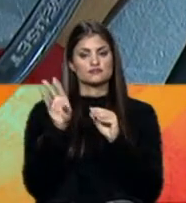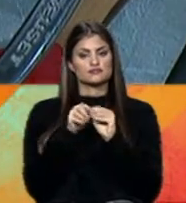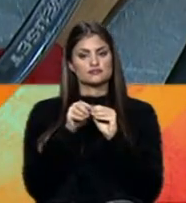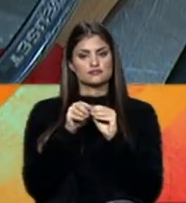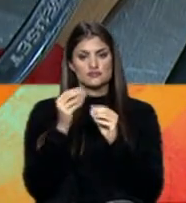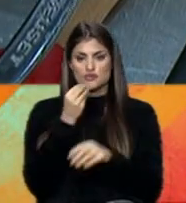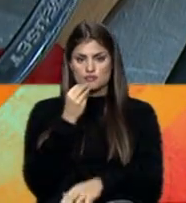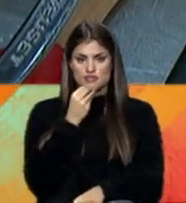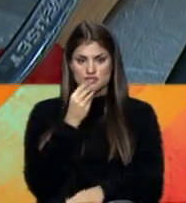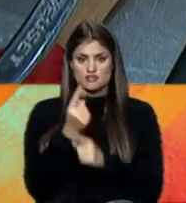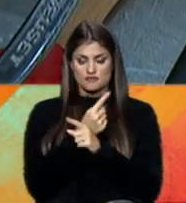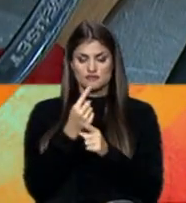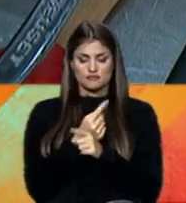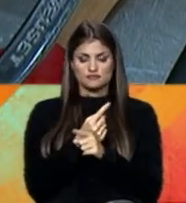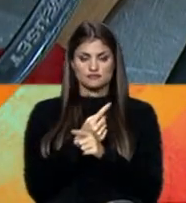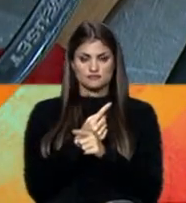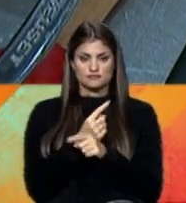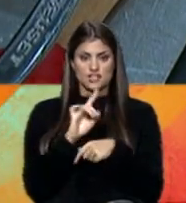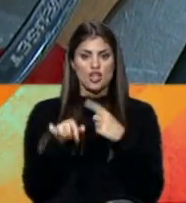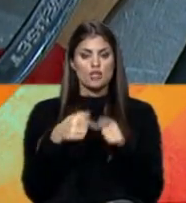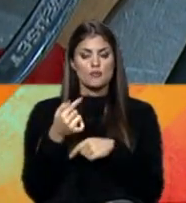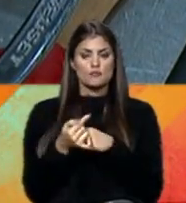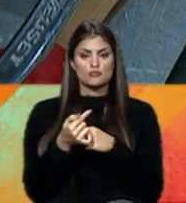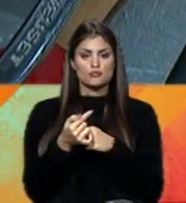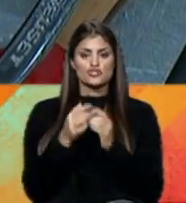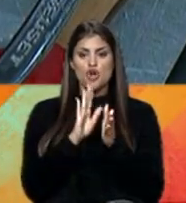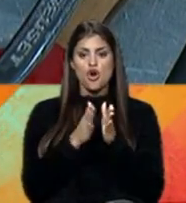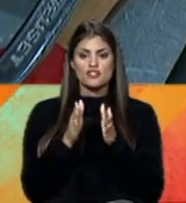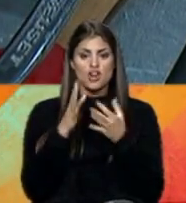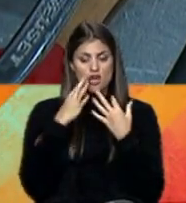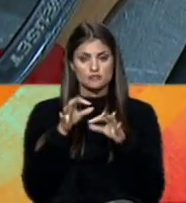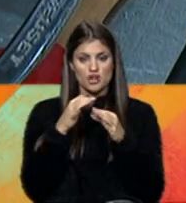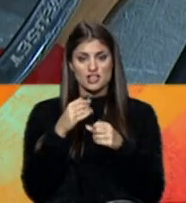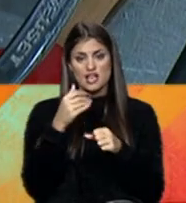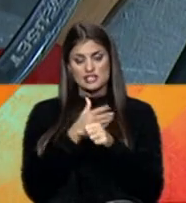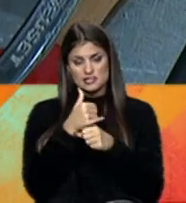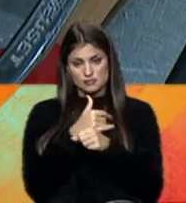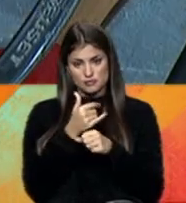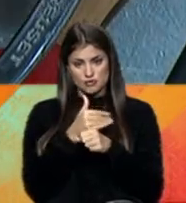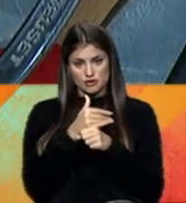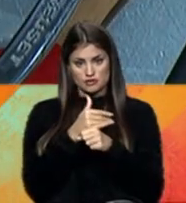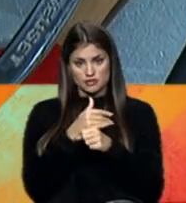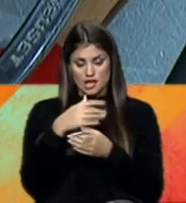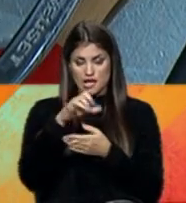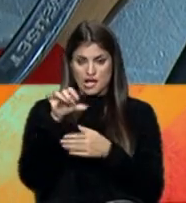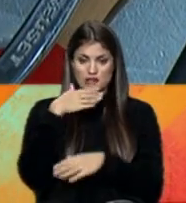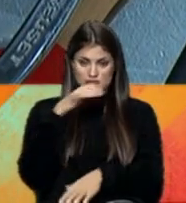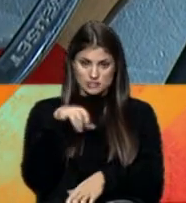ingredientes e que depois seguirão a ordem natural. Pusemos a cebola. Primeiro uma cama de azeite. Exatamente.